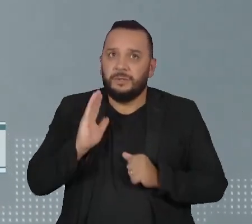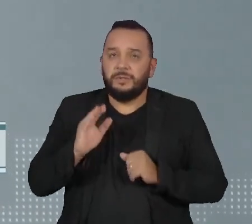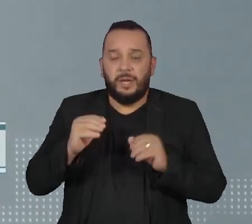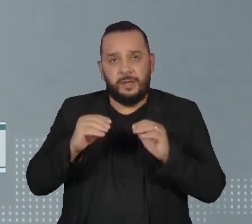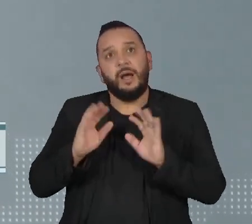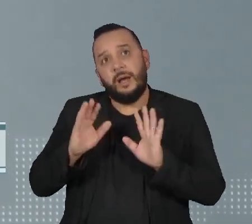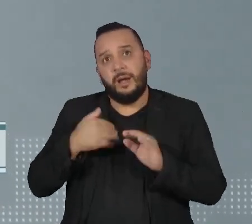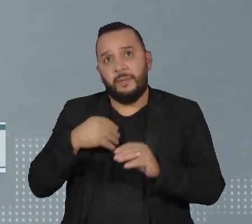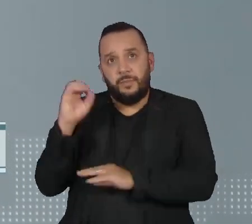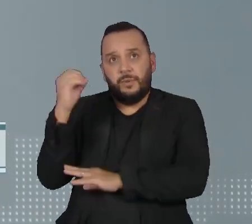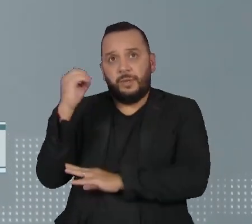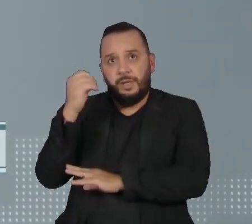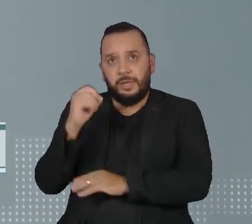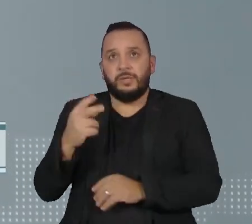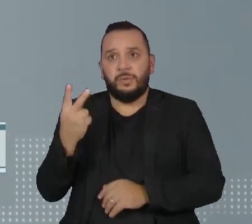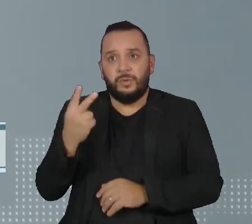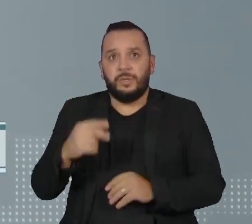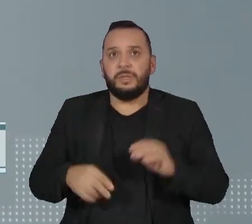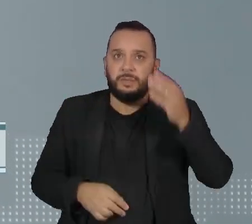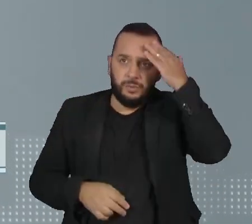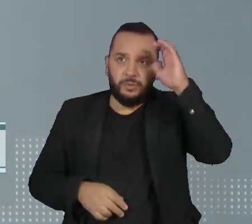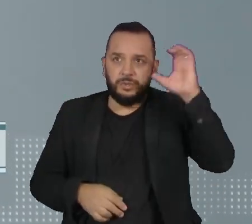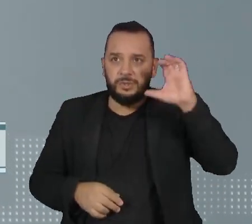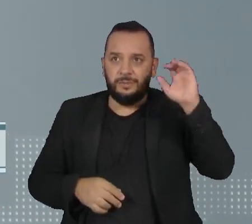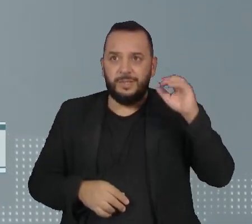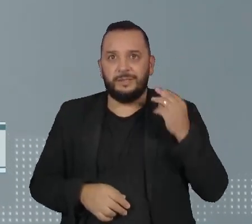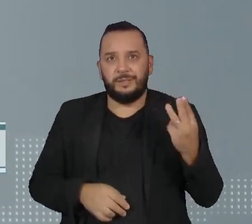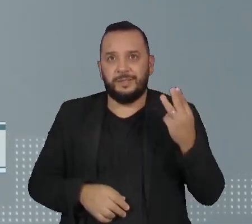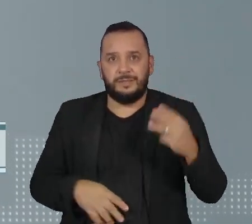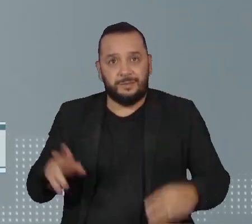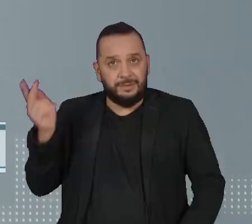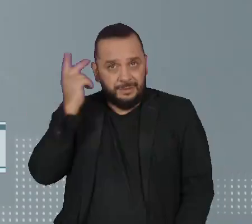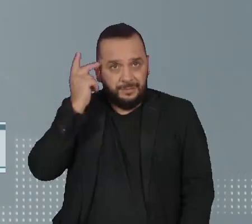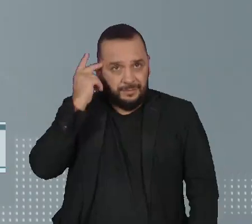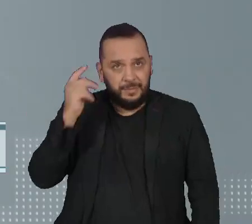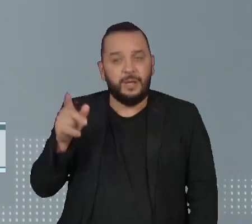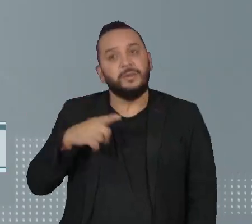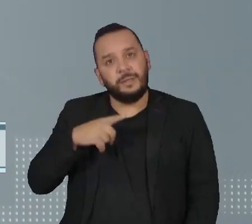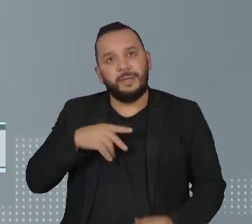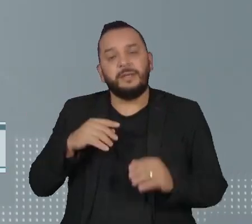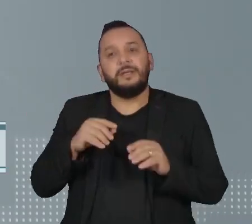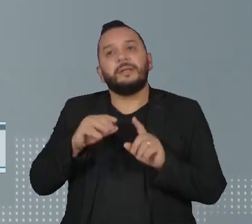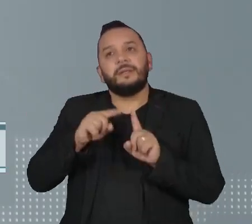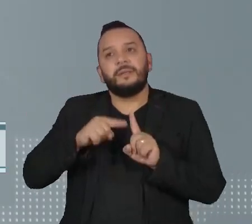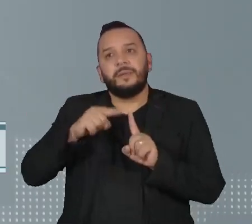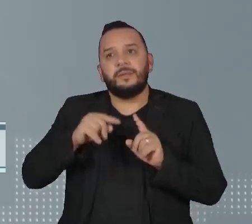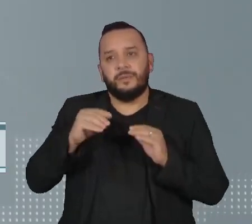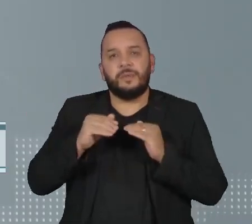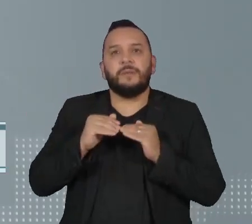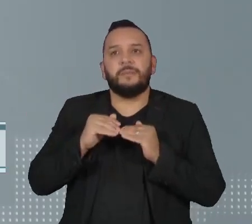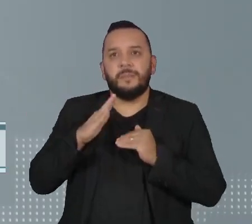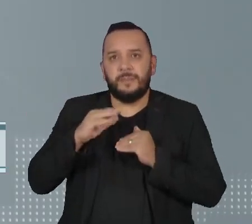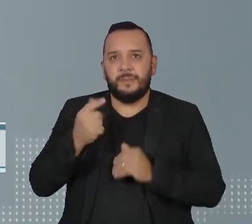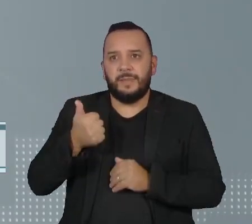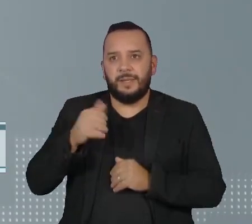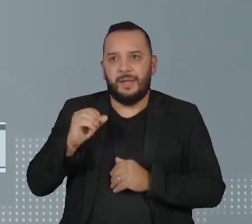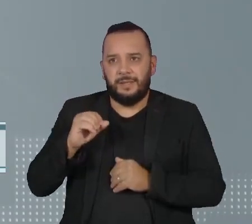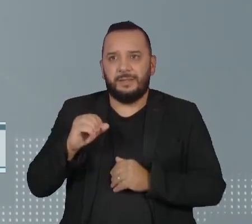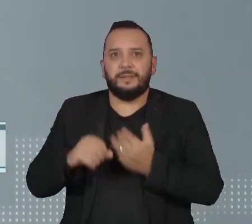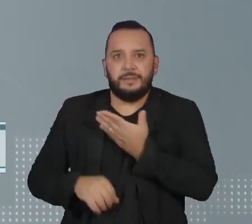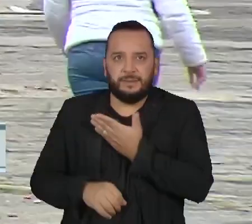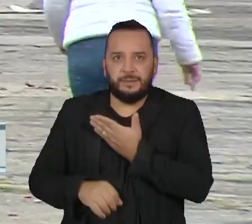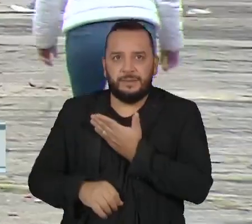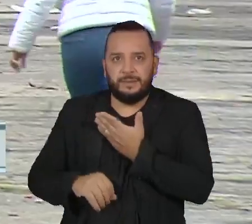2º em Curitiba 3 em São Paulo a temperatura mínima deve chegar aos 10º na segunda-feira e em Cuiabá